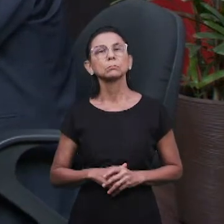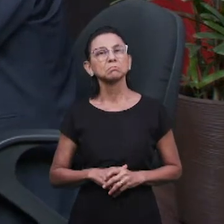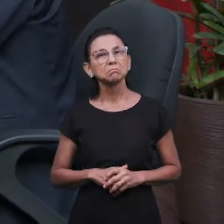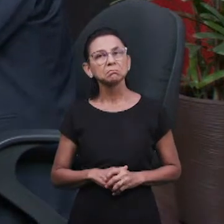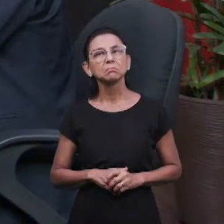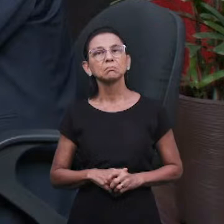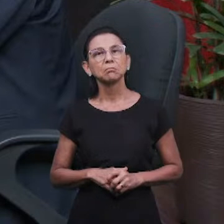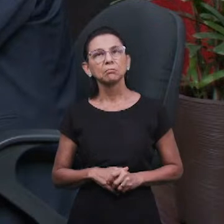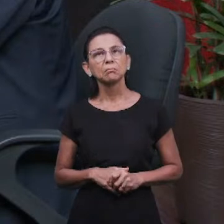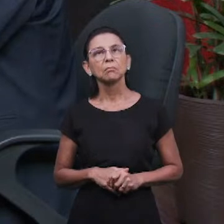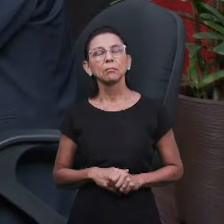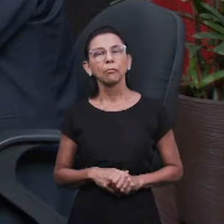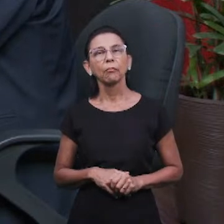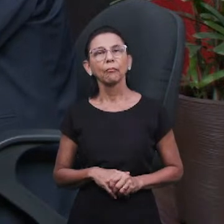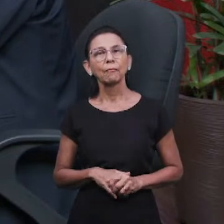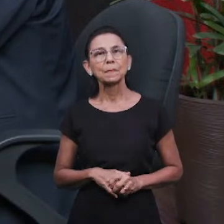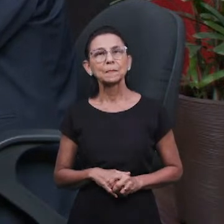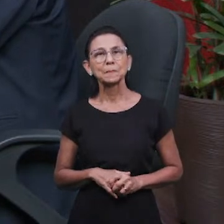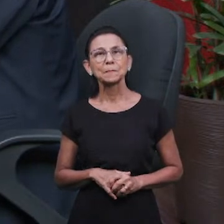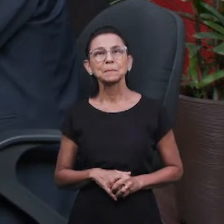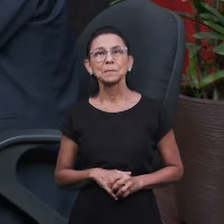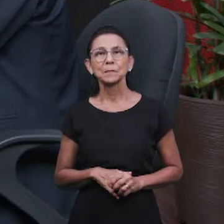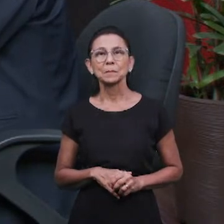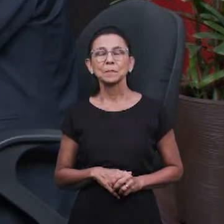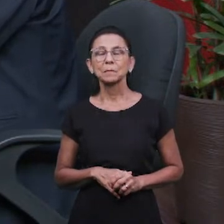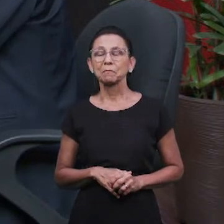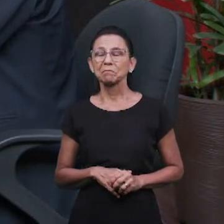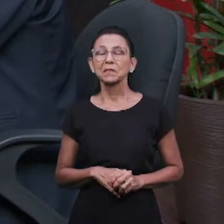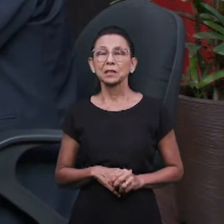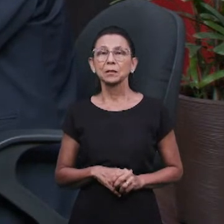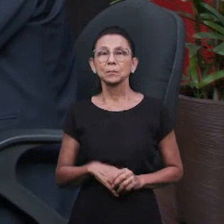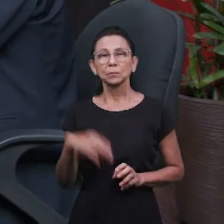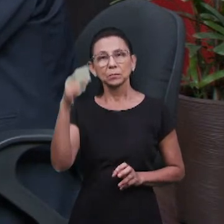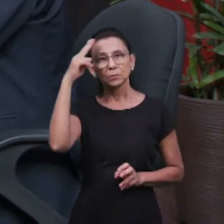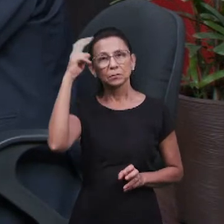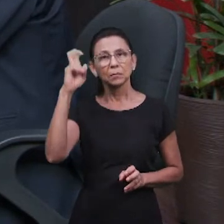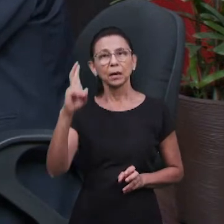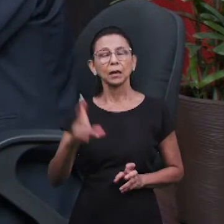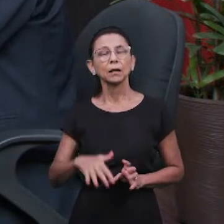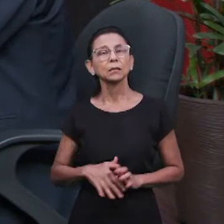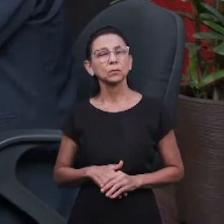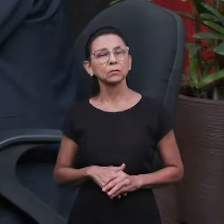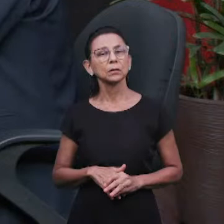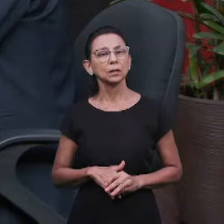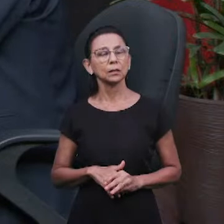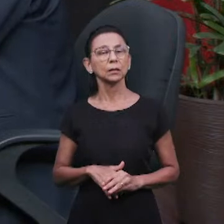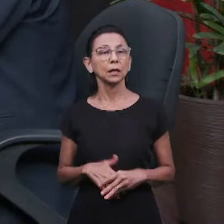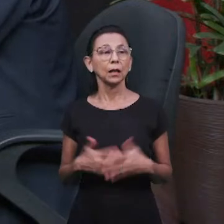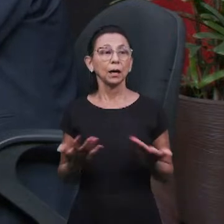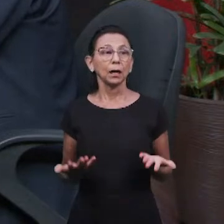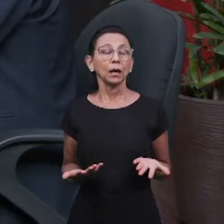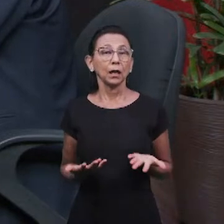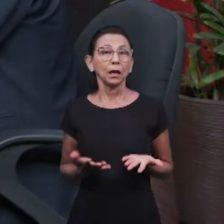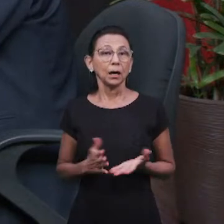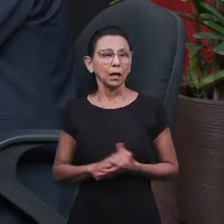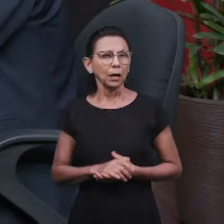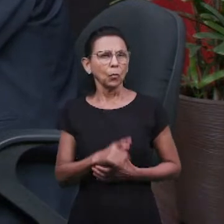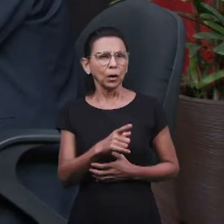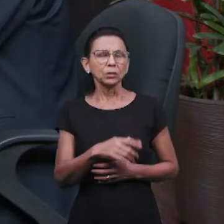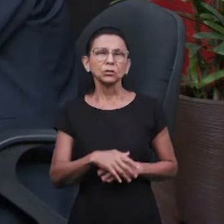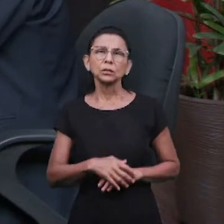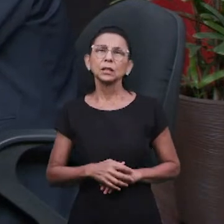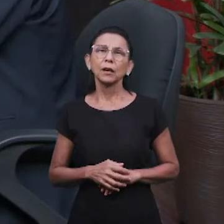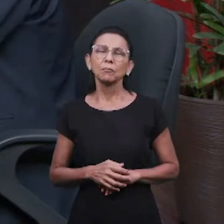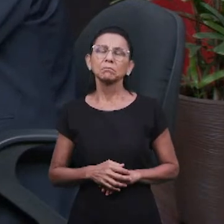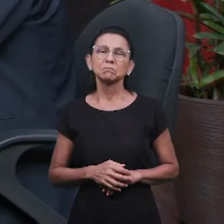extraordinária. Eu acho que é uma coisa que nós normalmente não temos a percepção, porque eles têm, né, rapaz? A percepção, eu acho que é uma coisa até a mais que eles